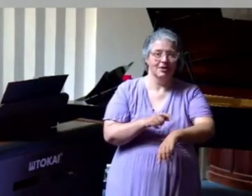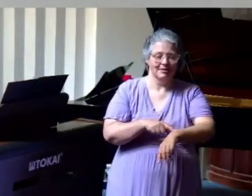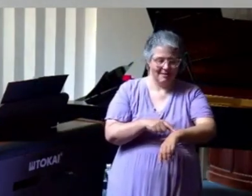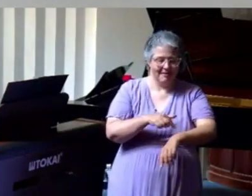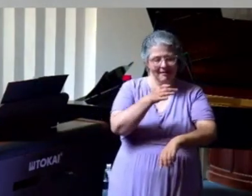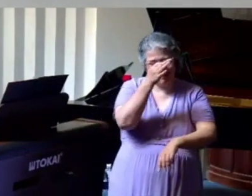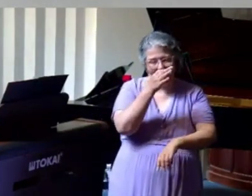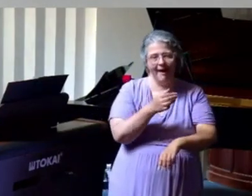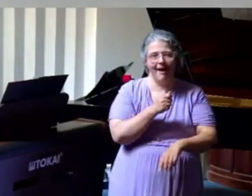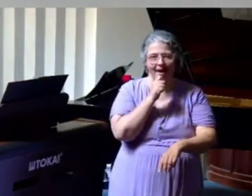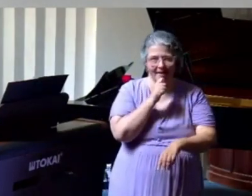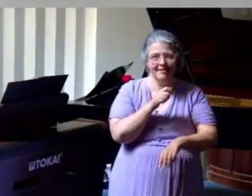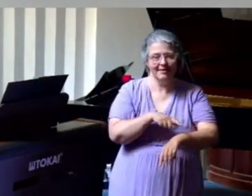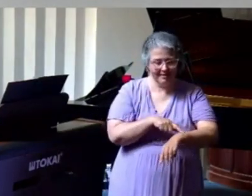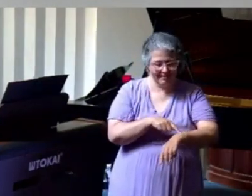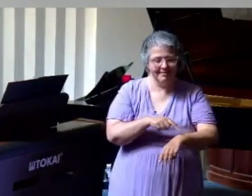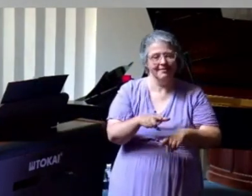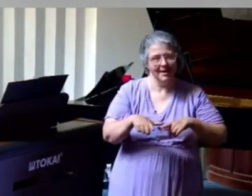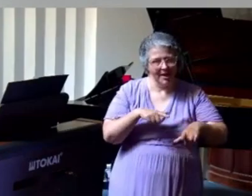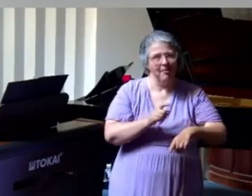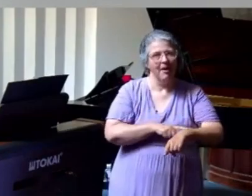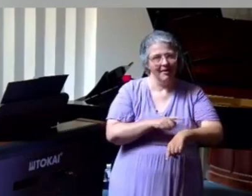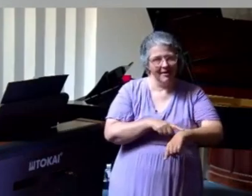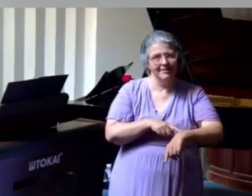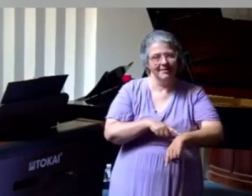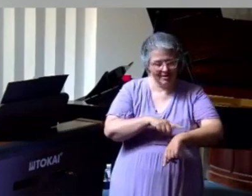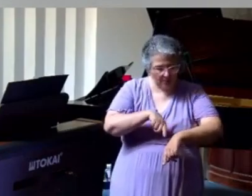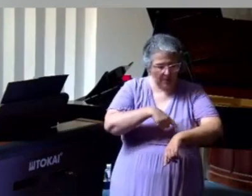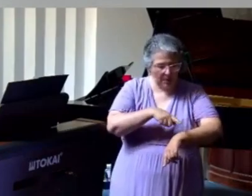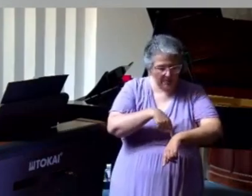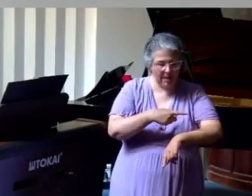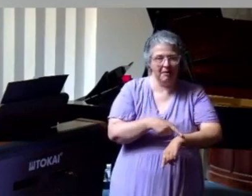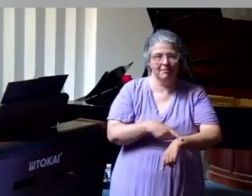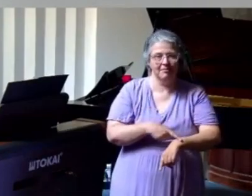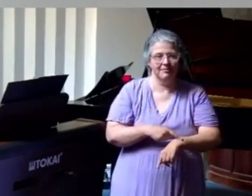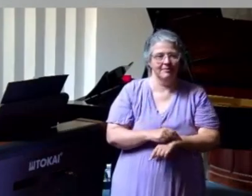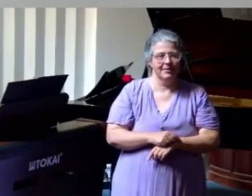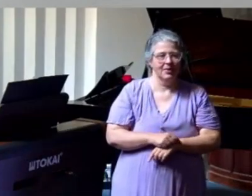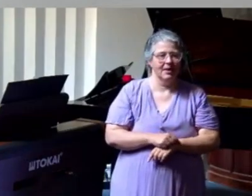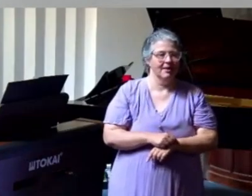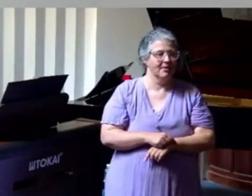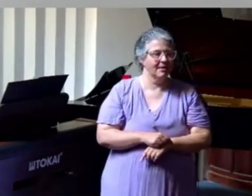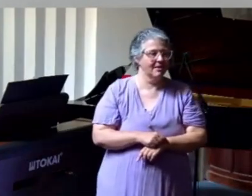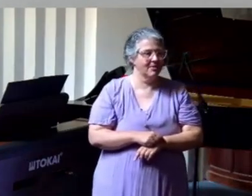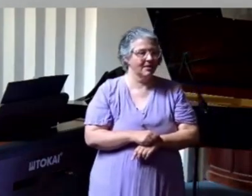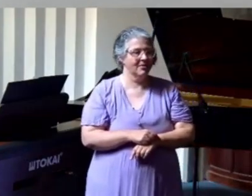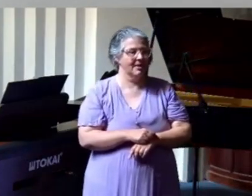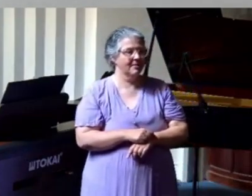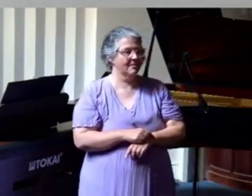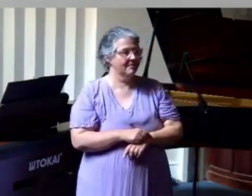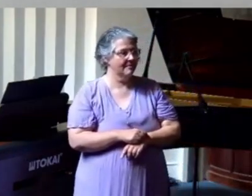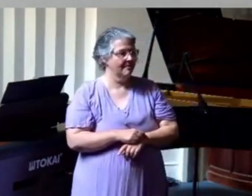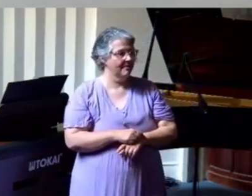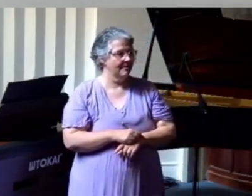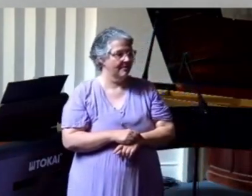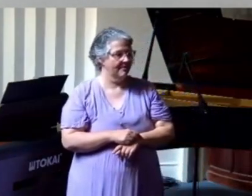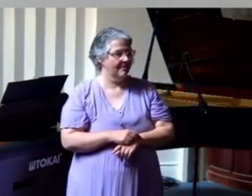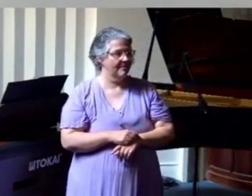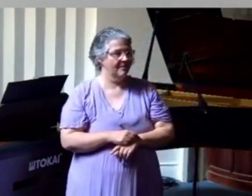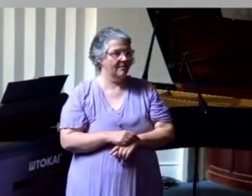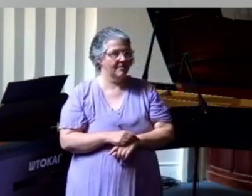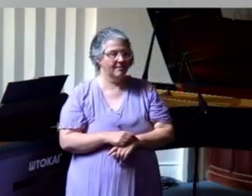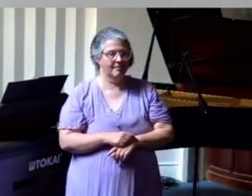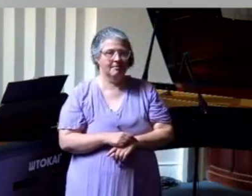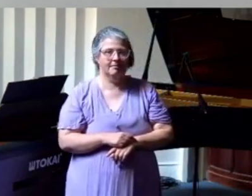viu? Acorda. Estou dizendo, o relógio é acorda, tá? Pensa nisso.